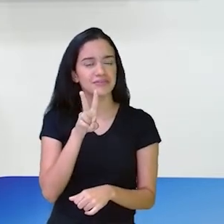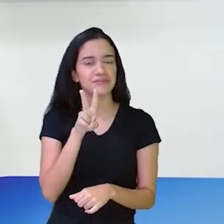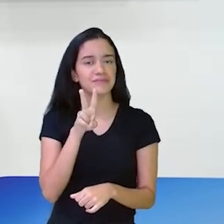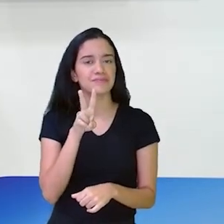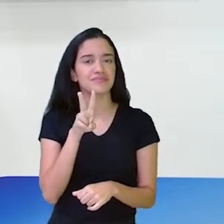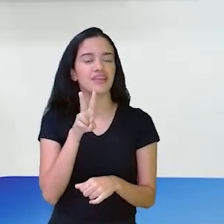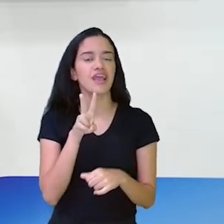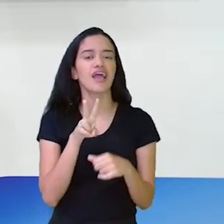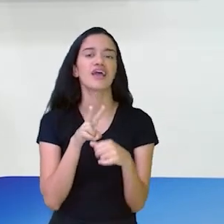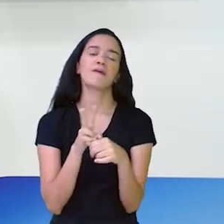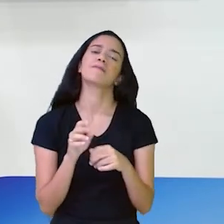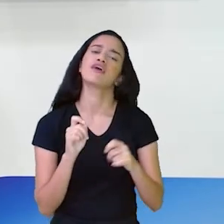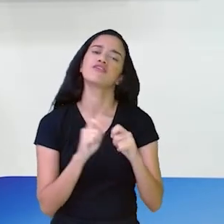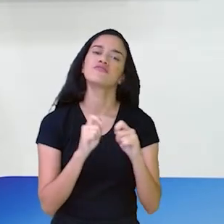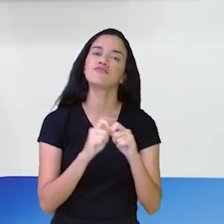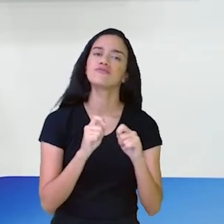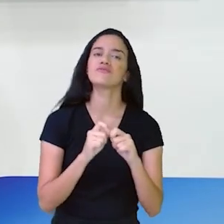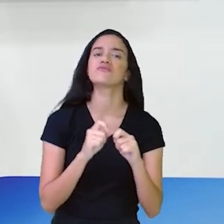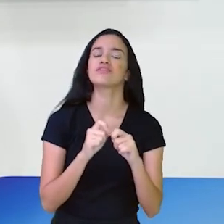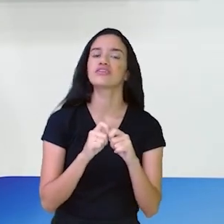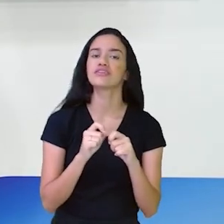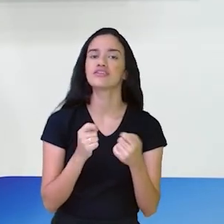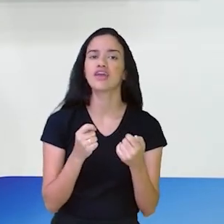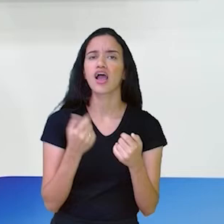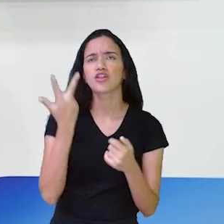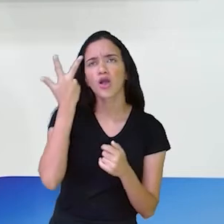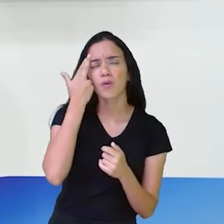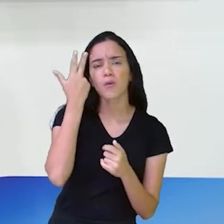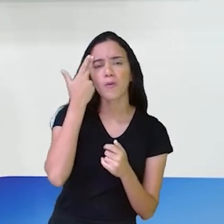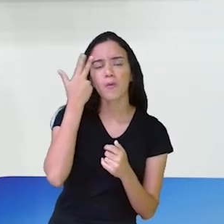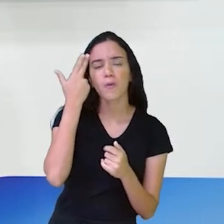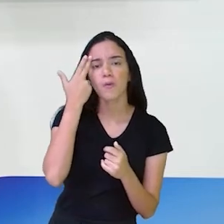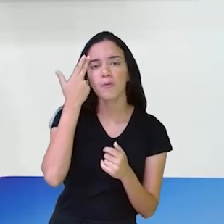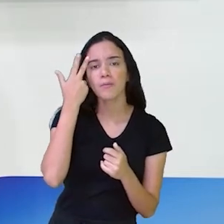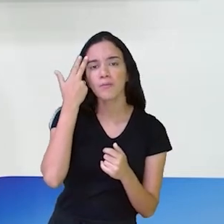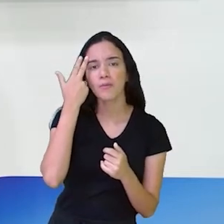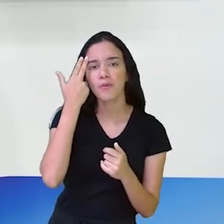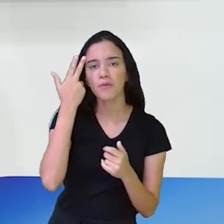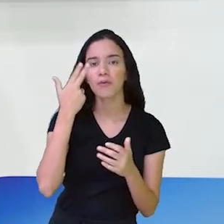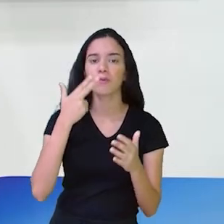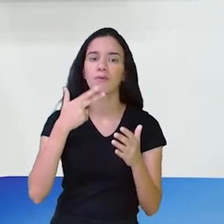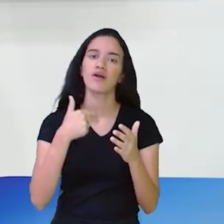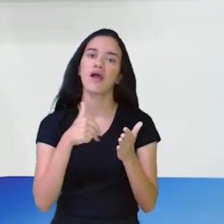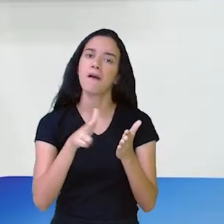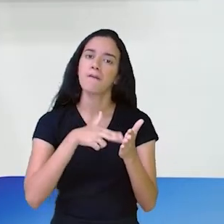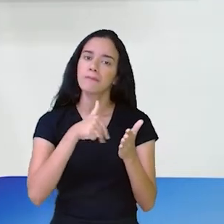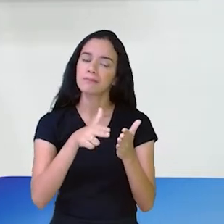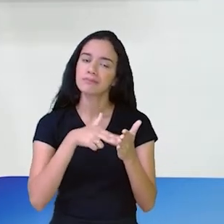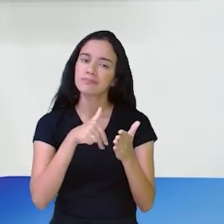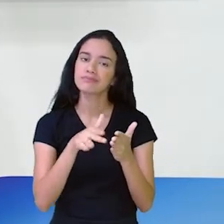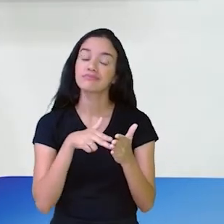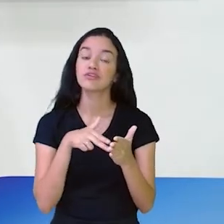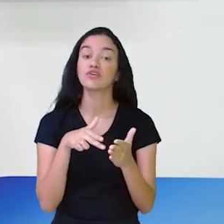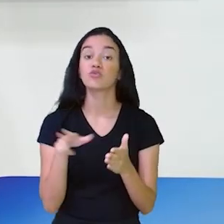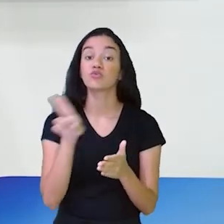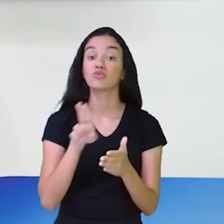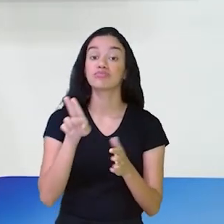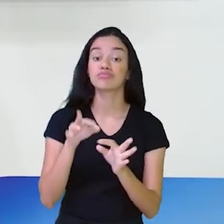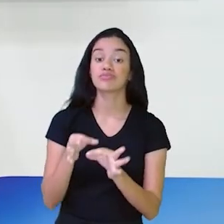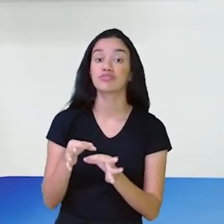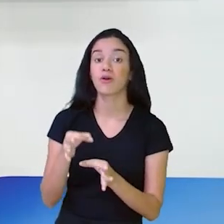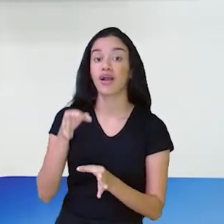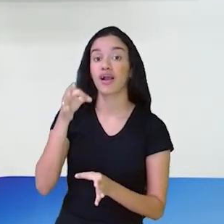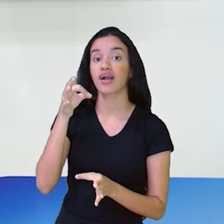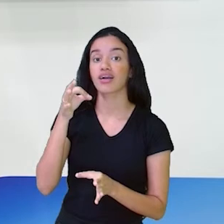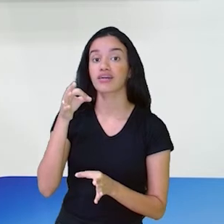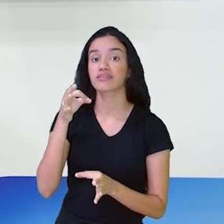trabalha com elementos que não são tão comuns como pincel? A gente está trabalhando com canudo e formando aí desenhos na nossa folha.